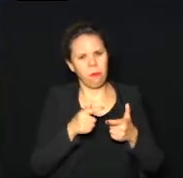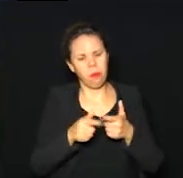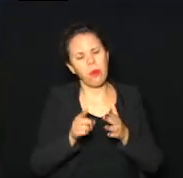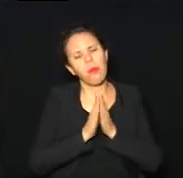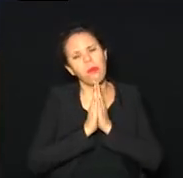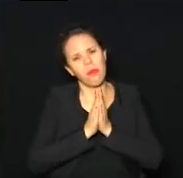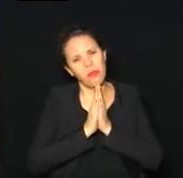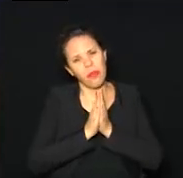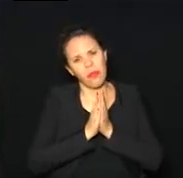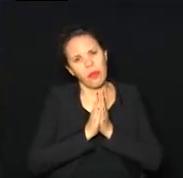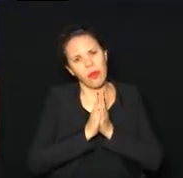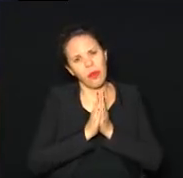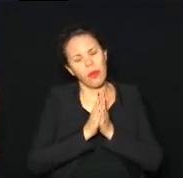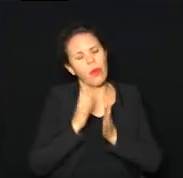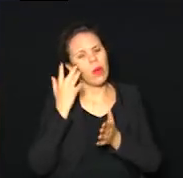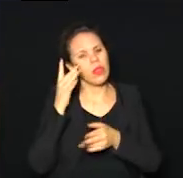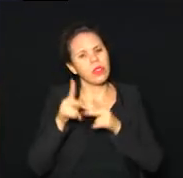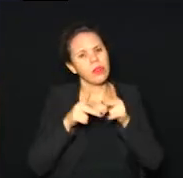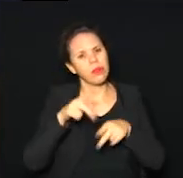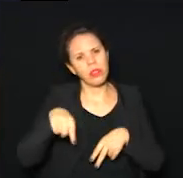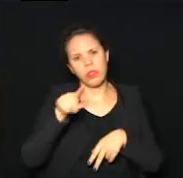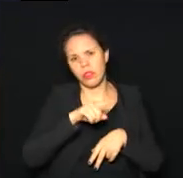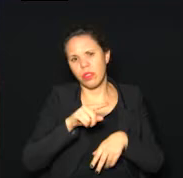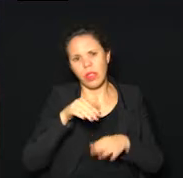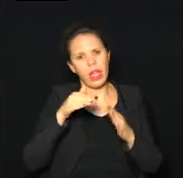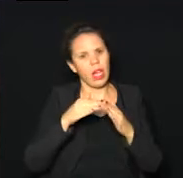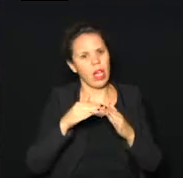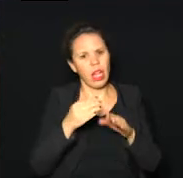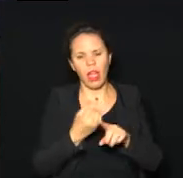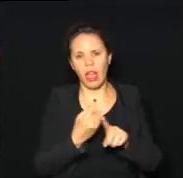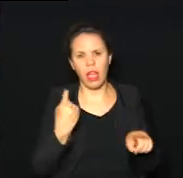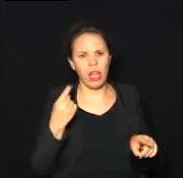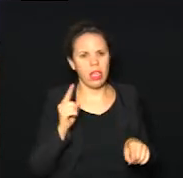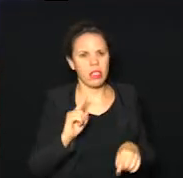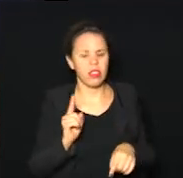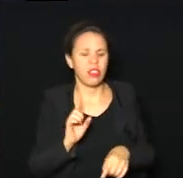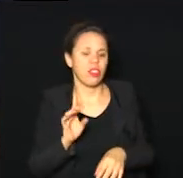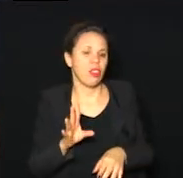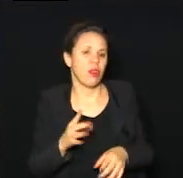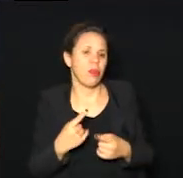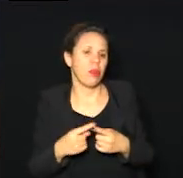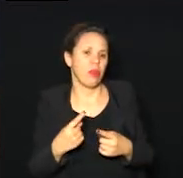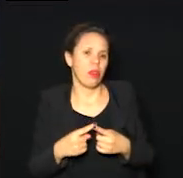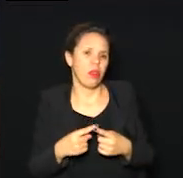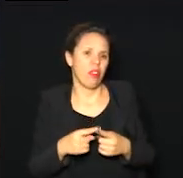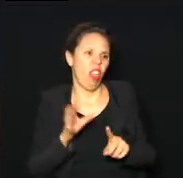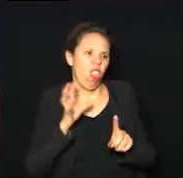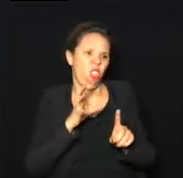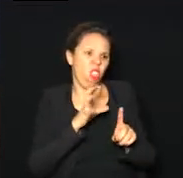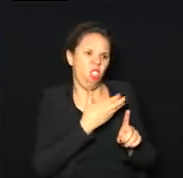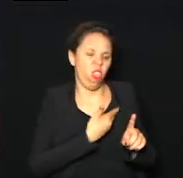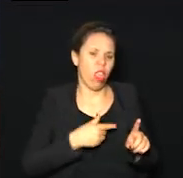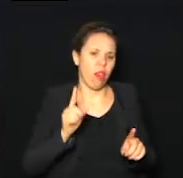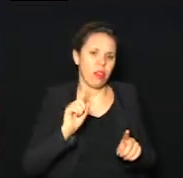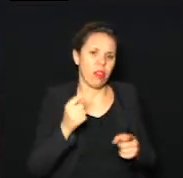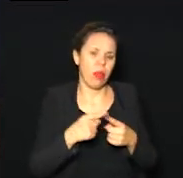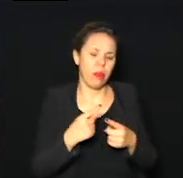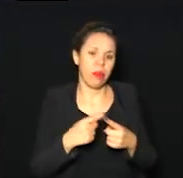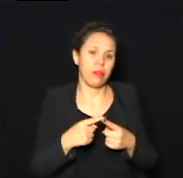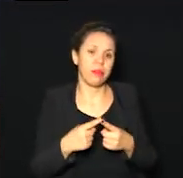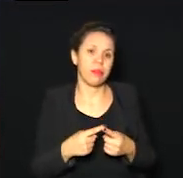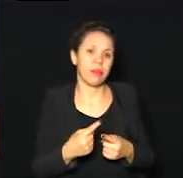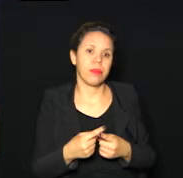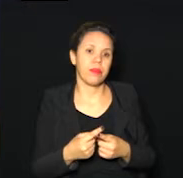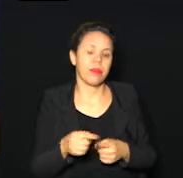favor, acho que as pessoas não têm que ficar em casa do isolamento social, não é porque está imposta pelo governo, é porque o governo,